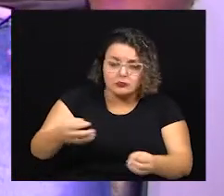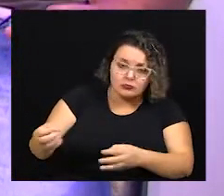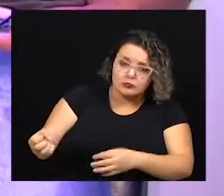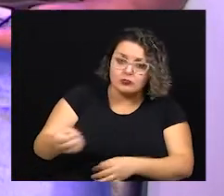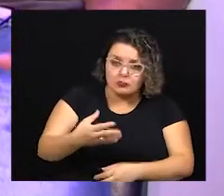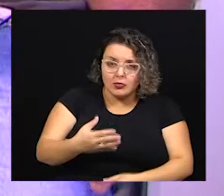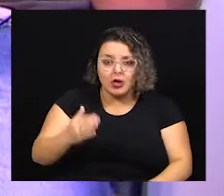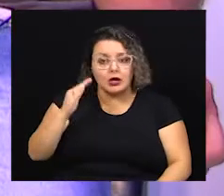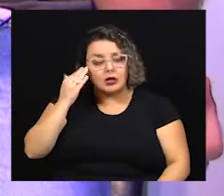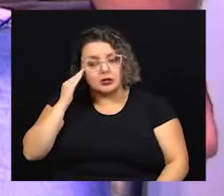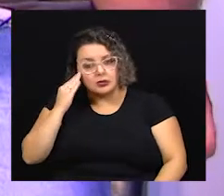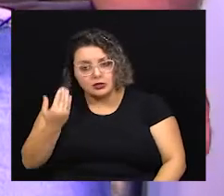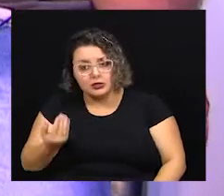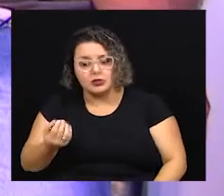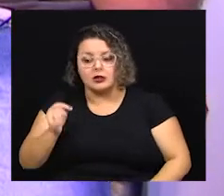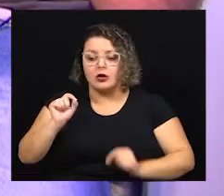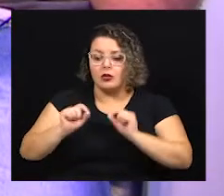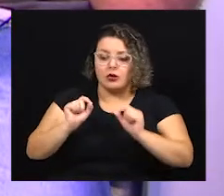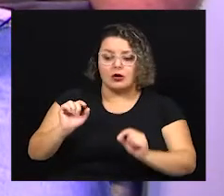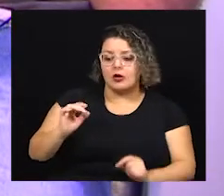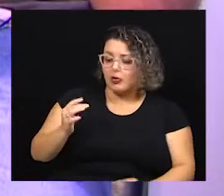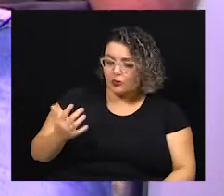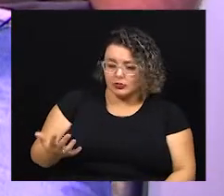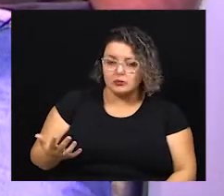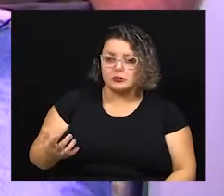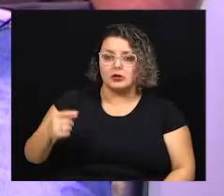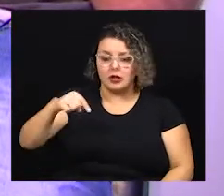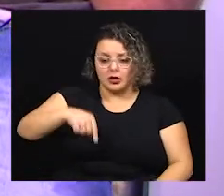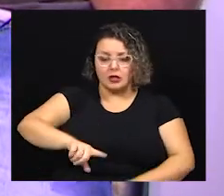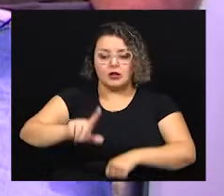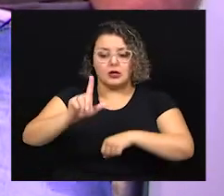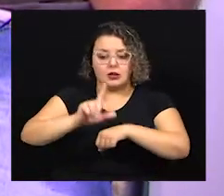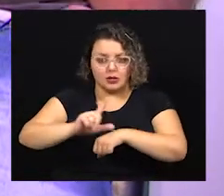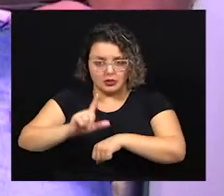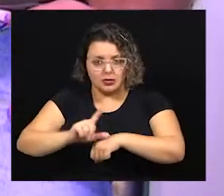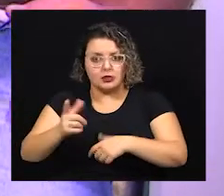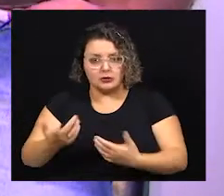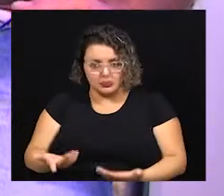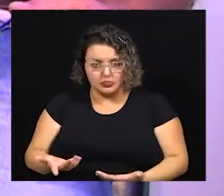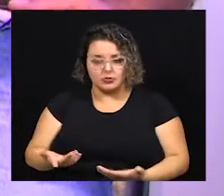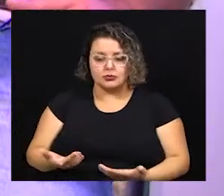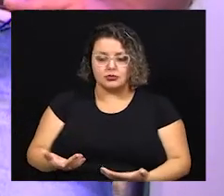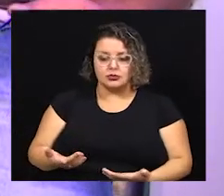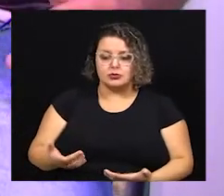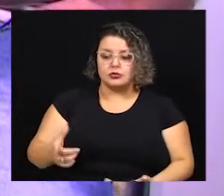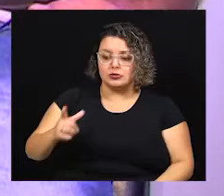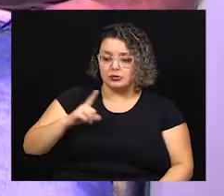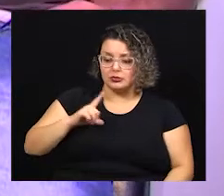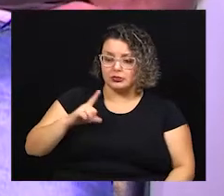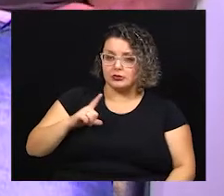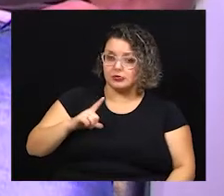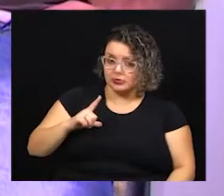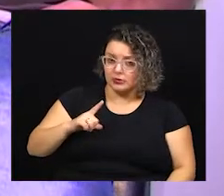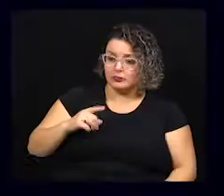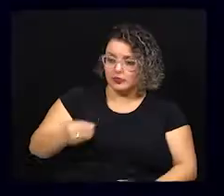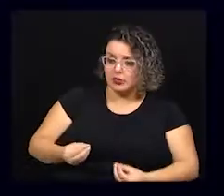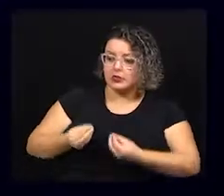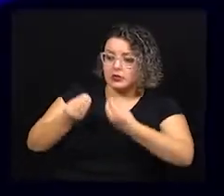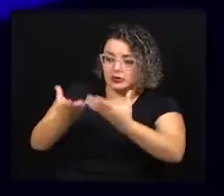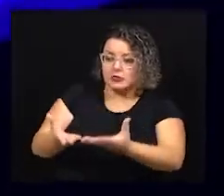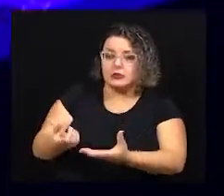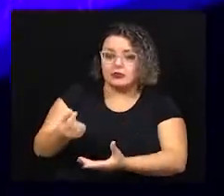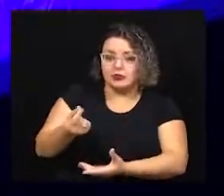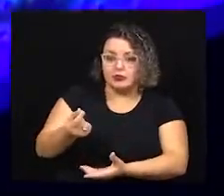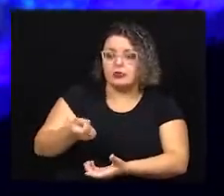Procurar entender o funcionamento de tudo. Aqui na loja, eu já cheguei a ter que devolver dinheiro para